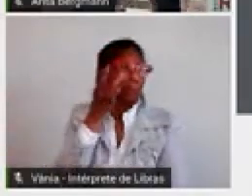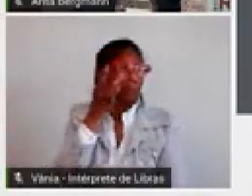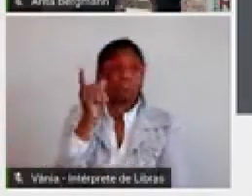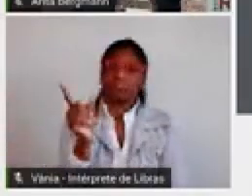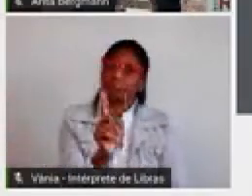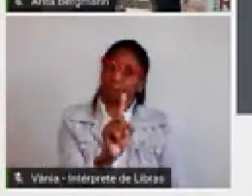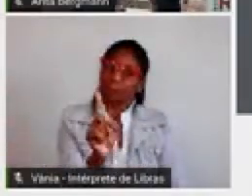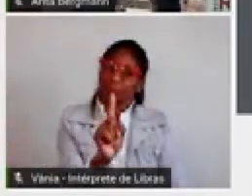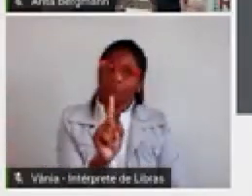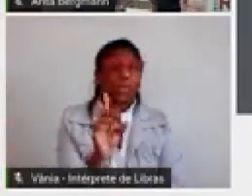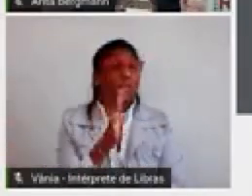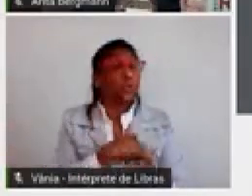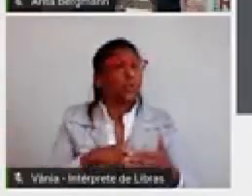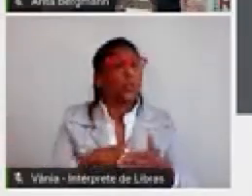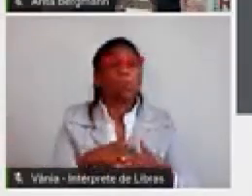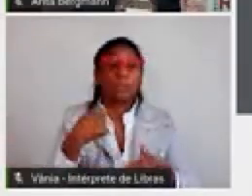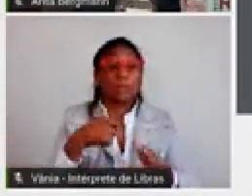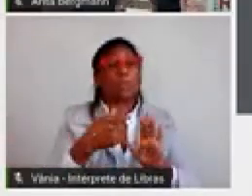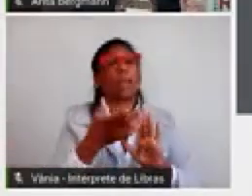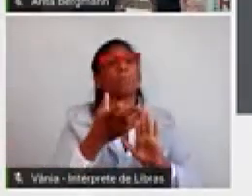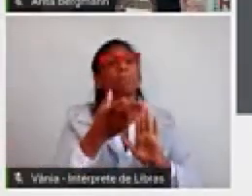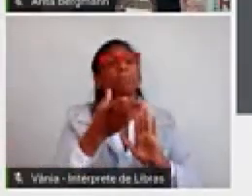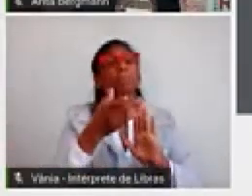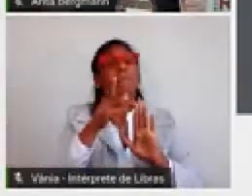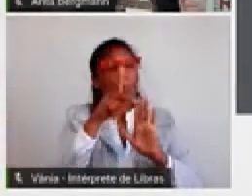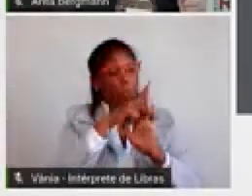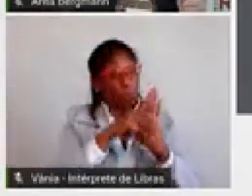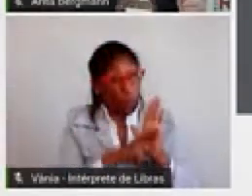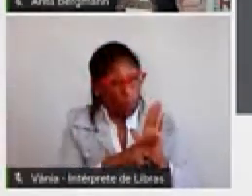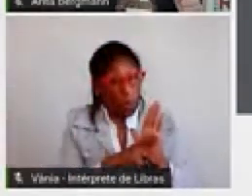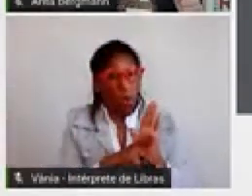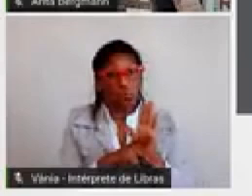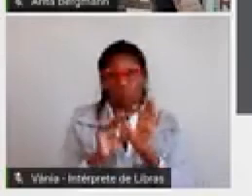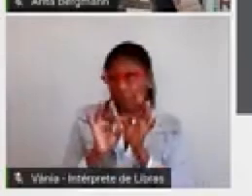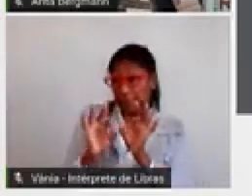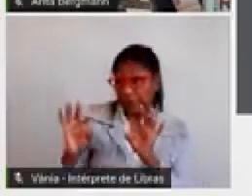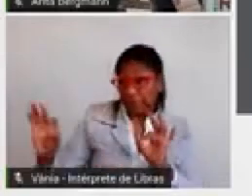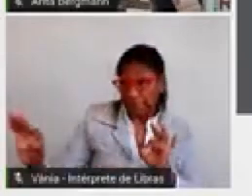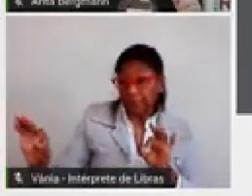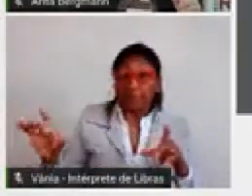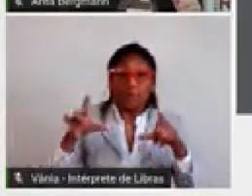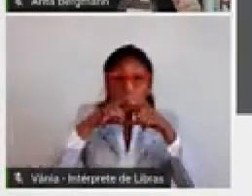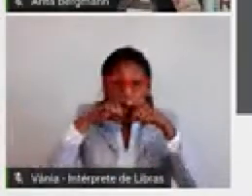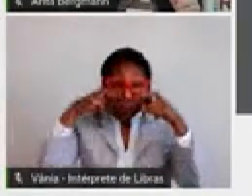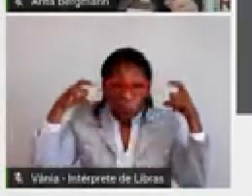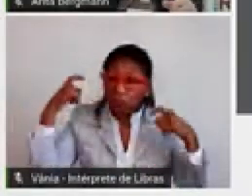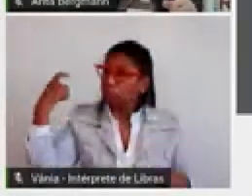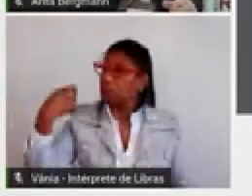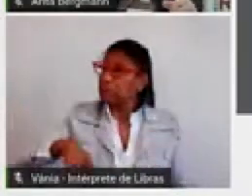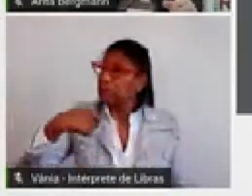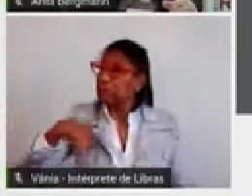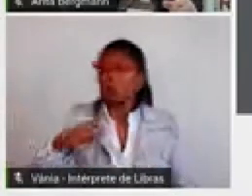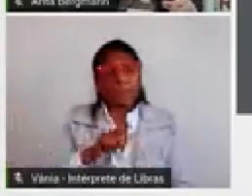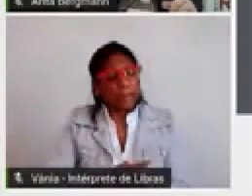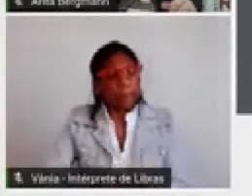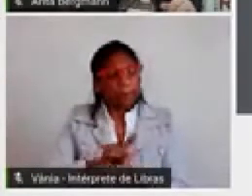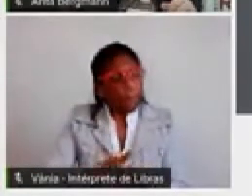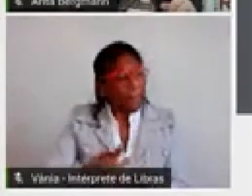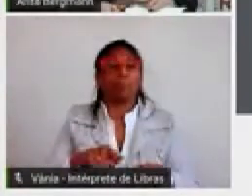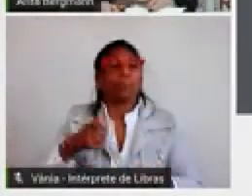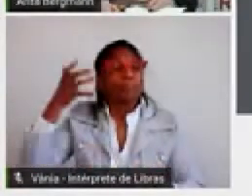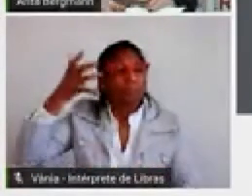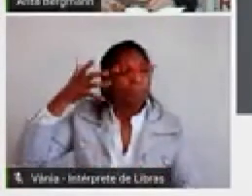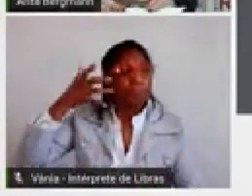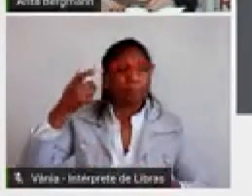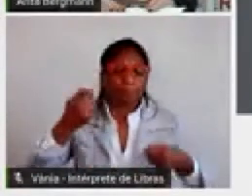todos devem seguir os protocolos de higiene e distanciamento, especialmente em relação ao uso da máscara e a higiene constante das